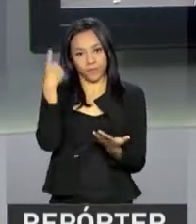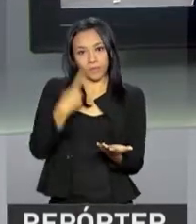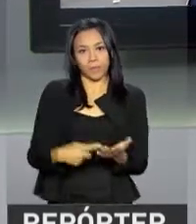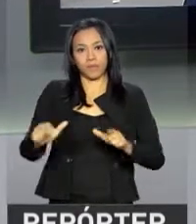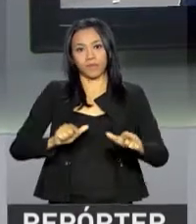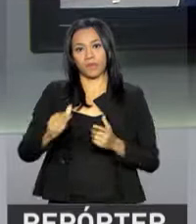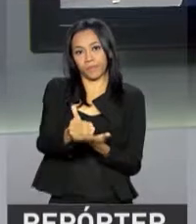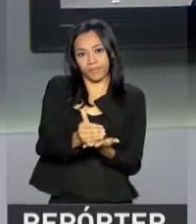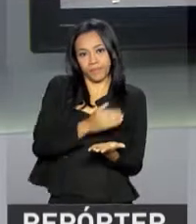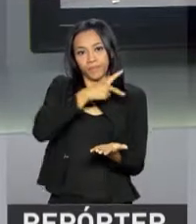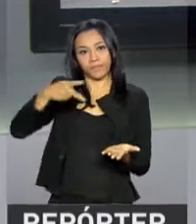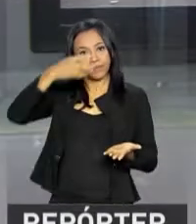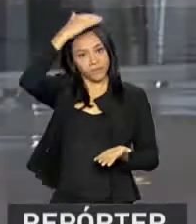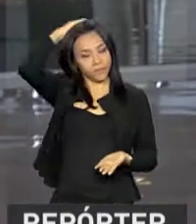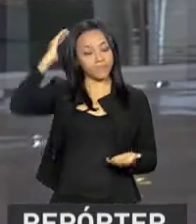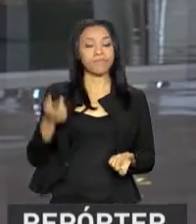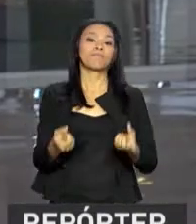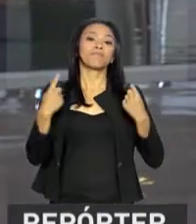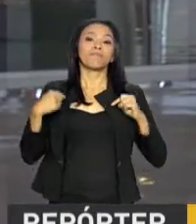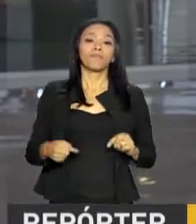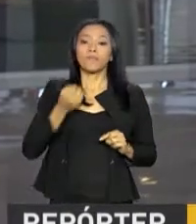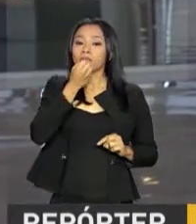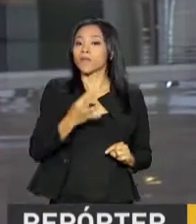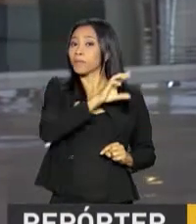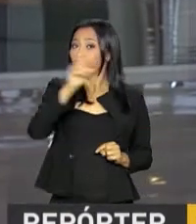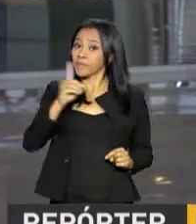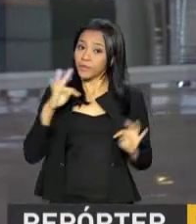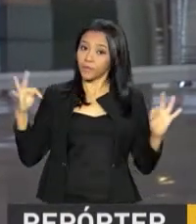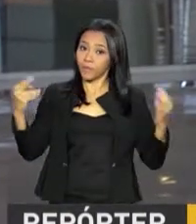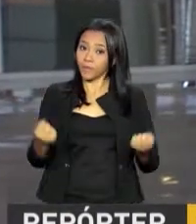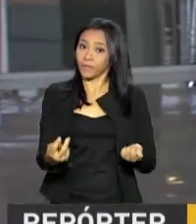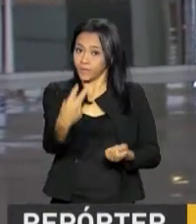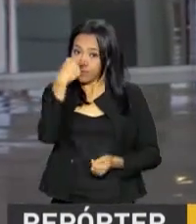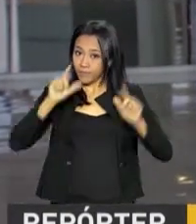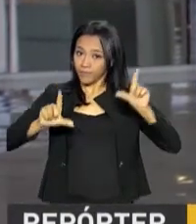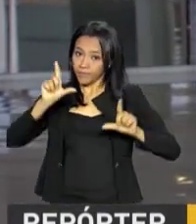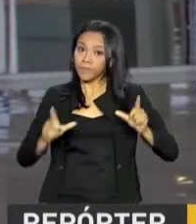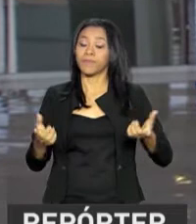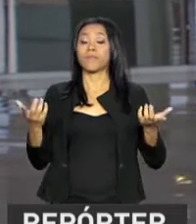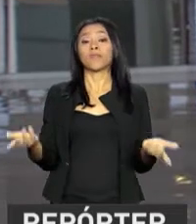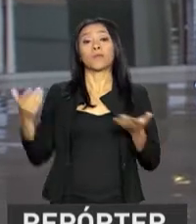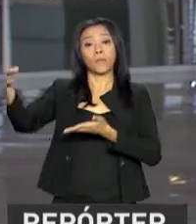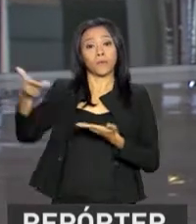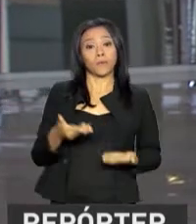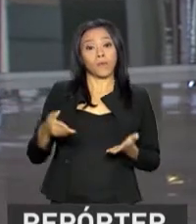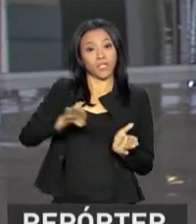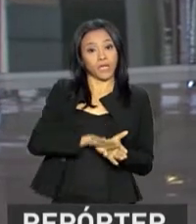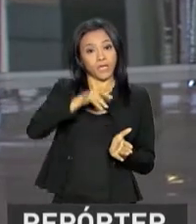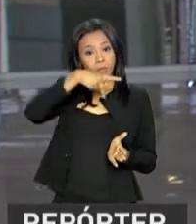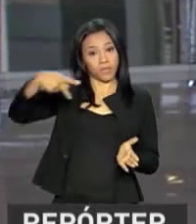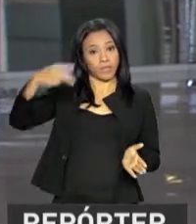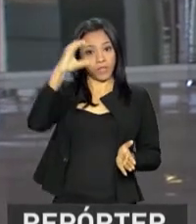olá caro ao bom dia bom dia a todos que nos acompanham aqui na tv nbr a cerimônia oficial de chegada do presidente da colômbia aqui o palácio do planalto